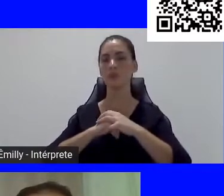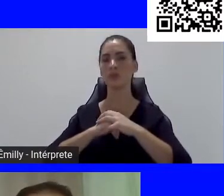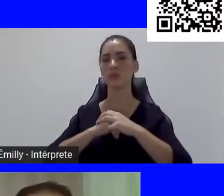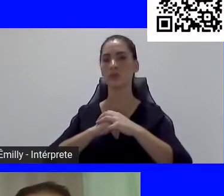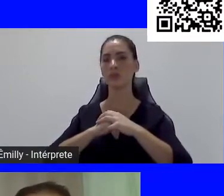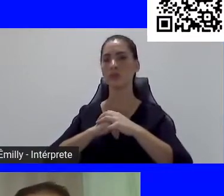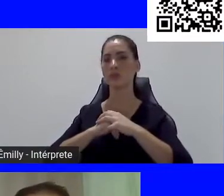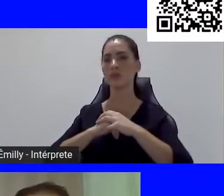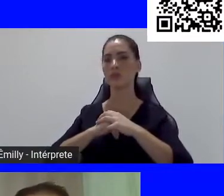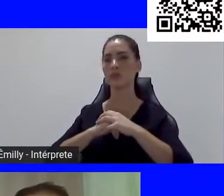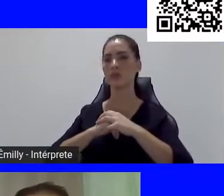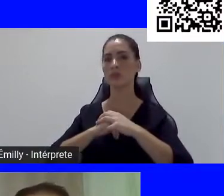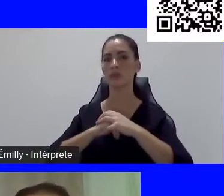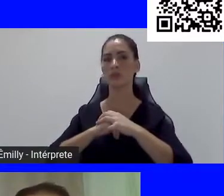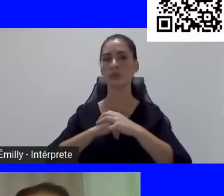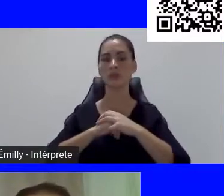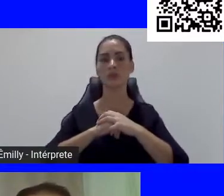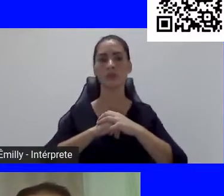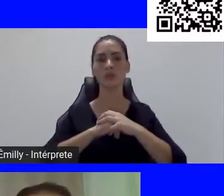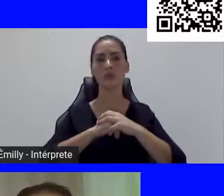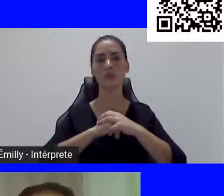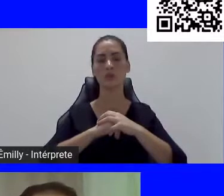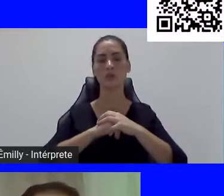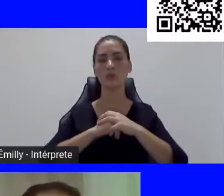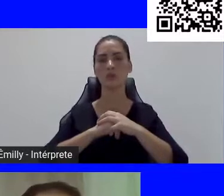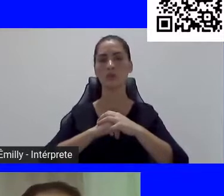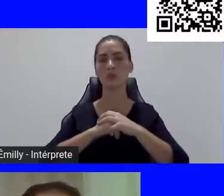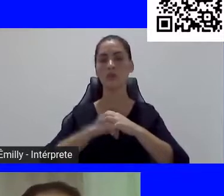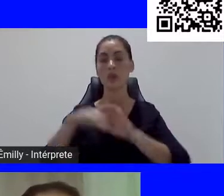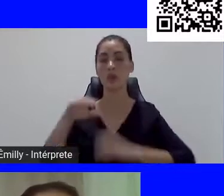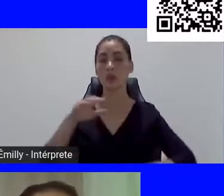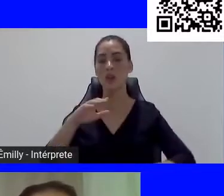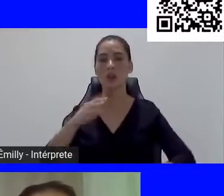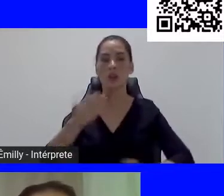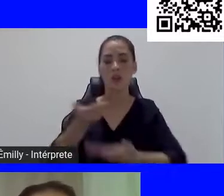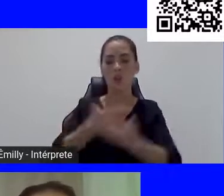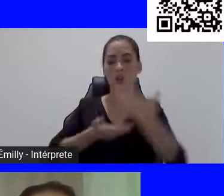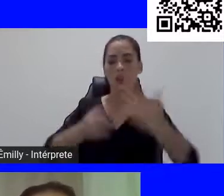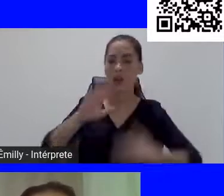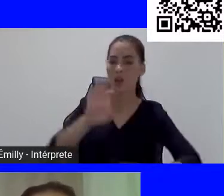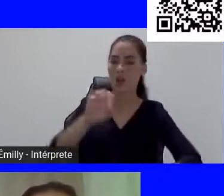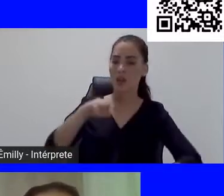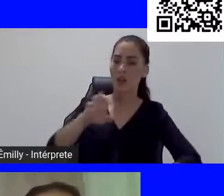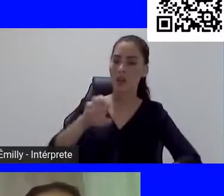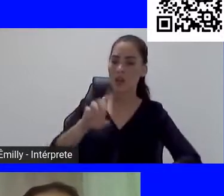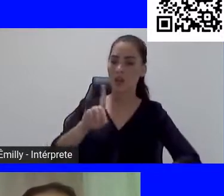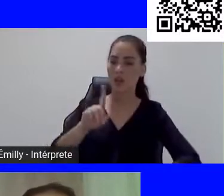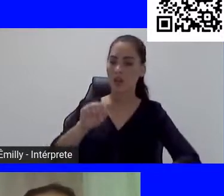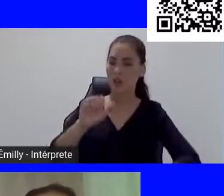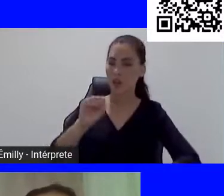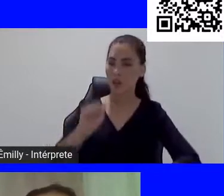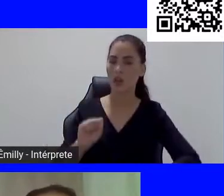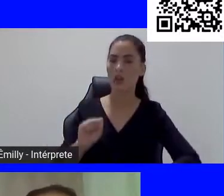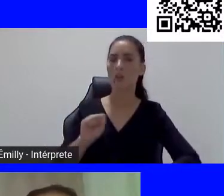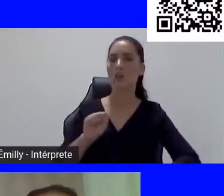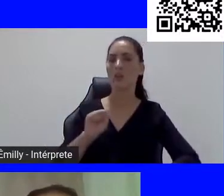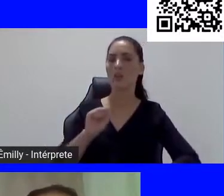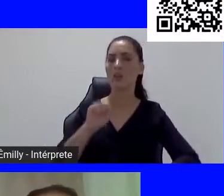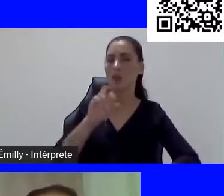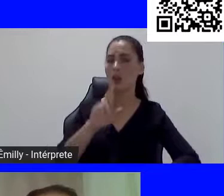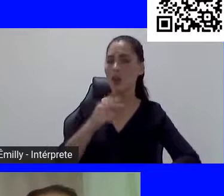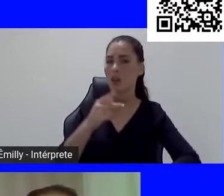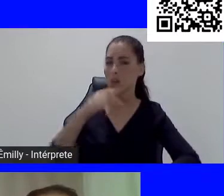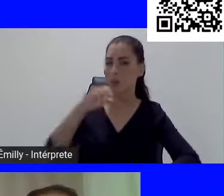questão orçamentária, né, com as chamadas emendas de relator, as emendas RP9, isso daí que se convencionou